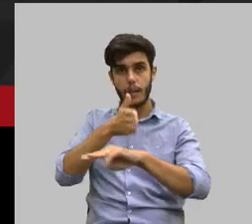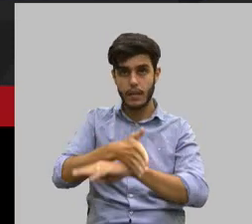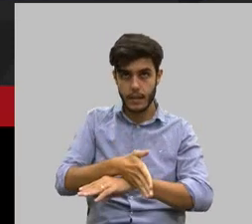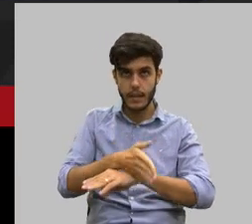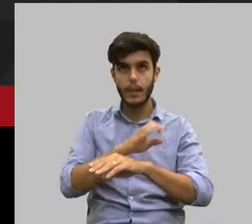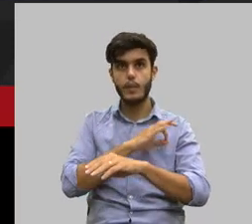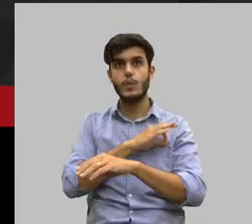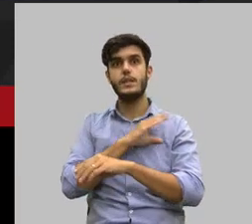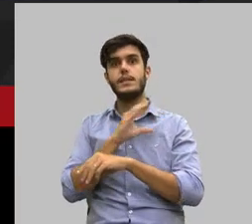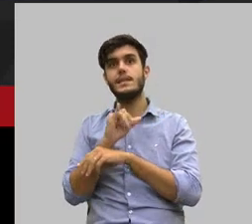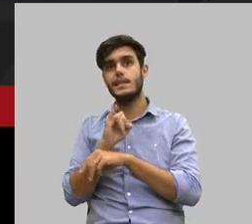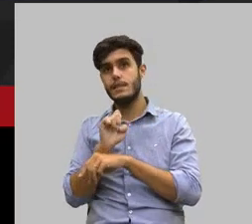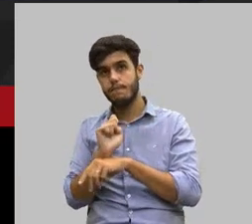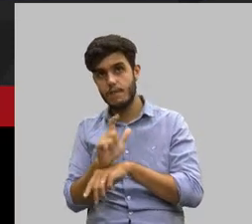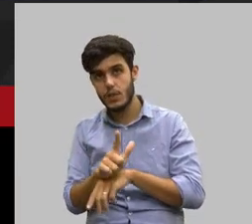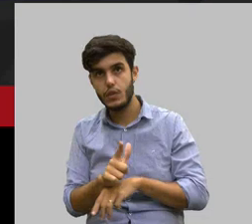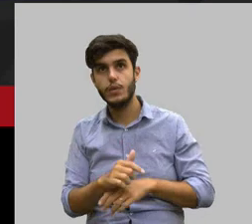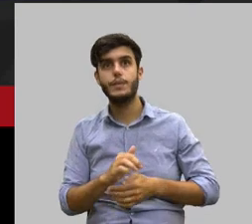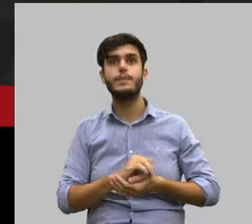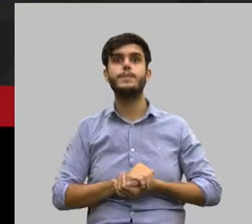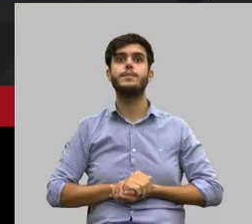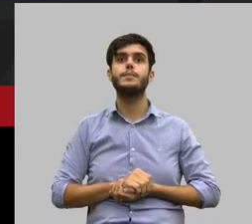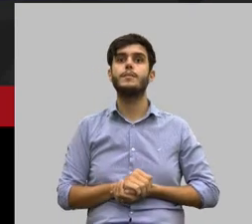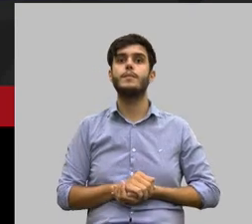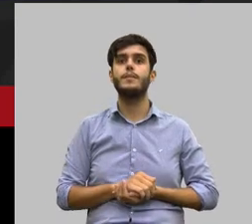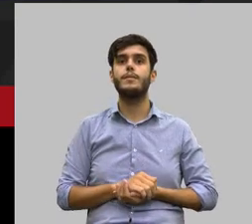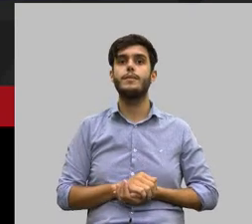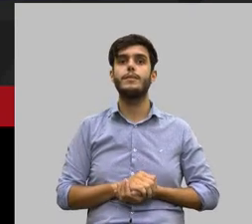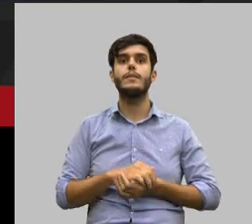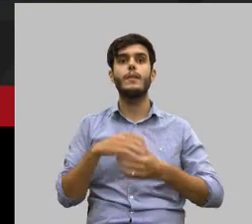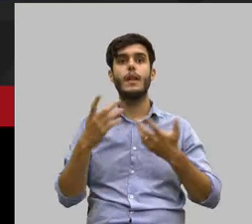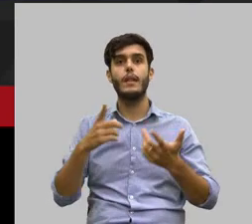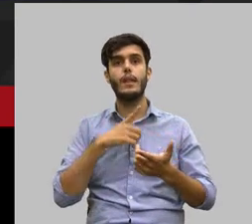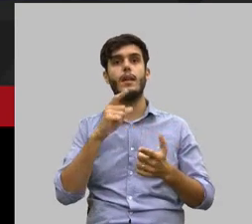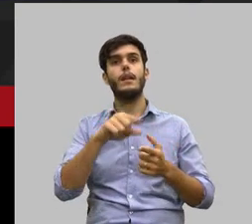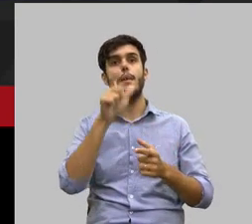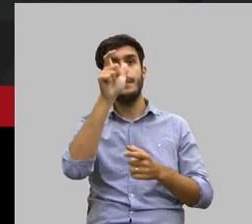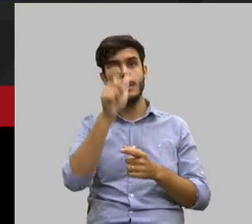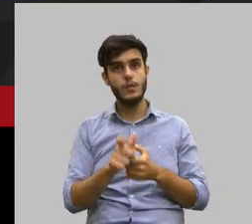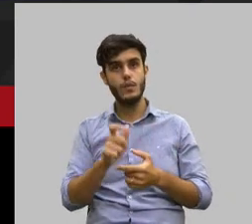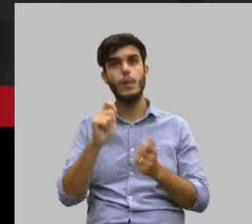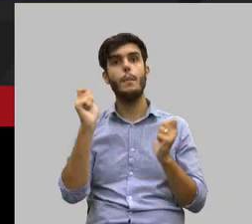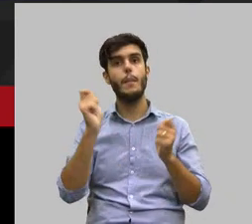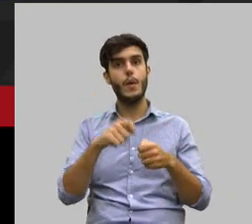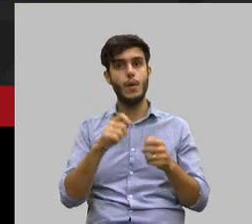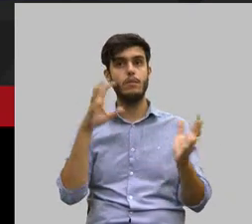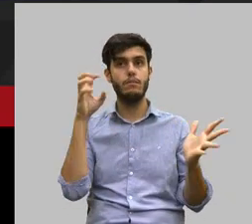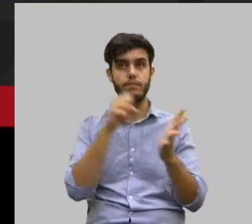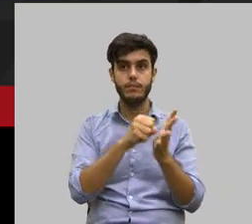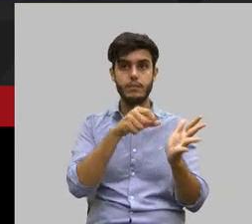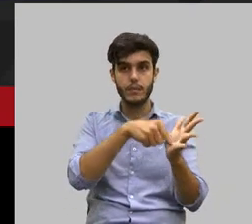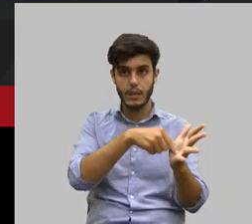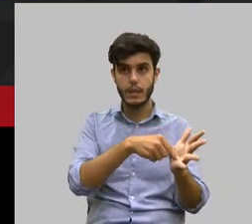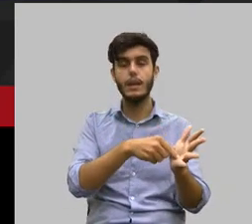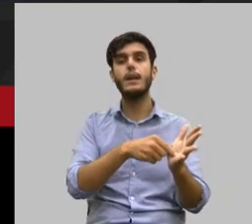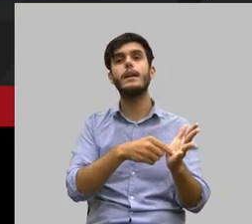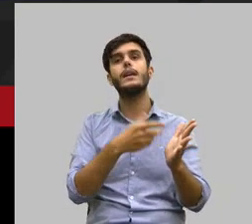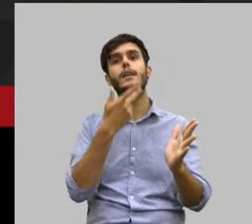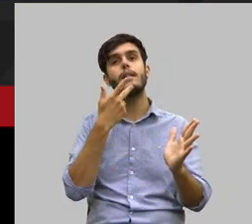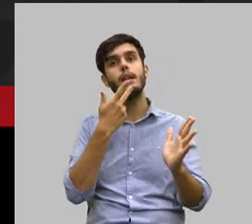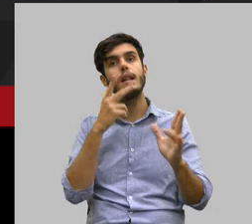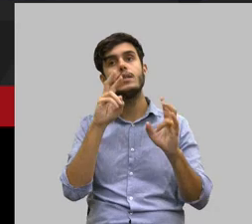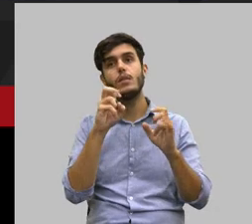como do site do sids eh e propcia que o próprio cidadão né faça esse registro de eh